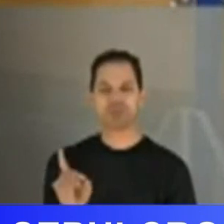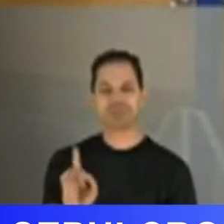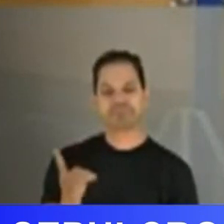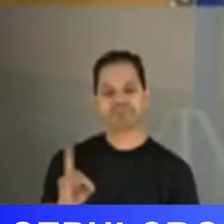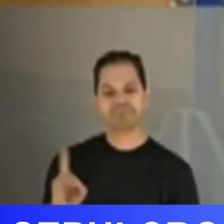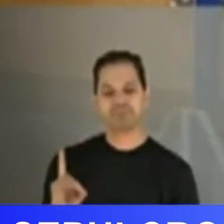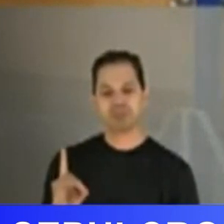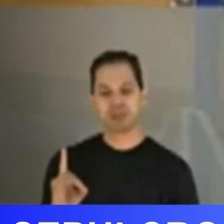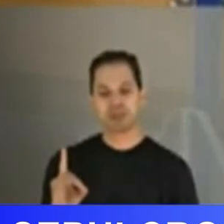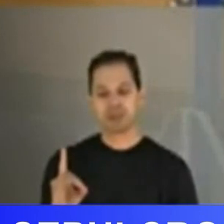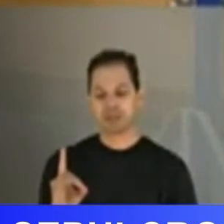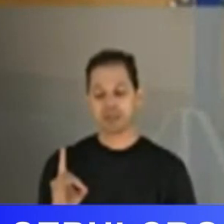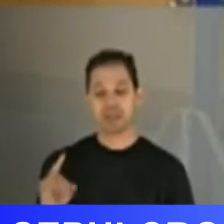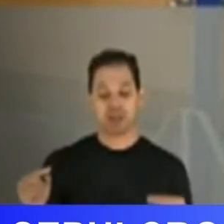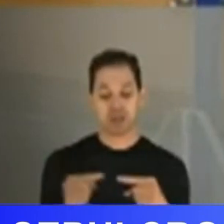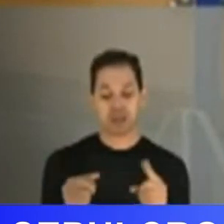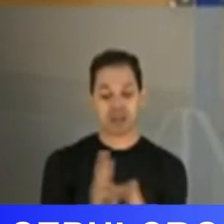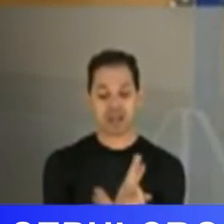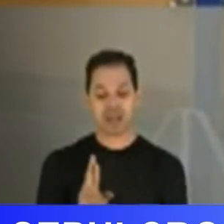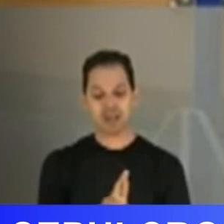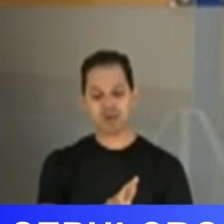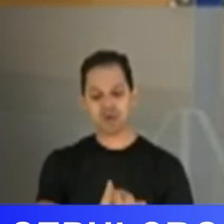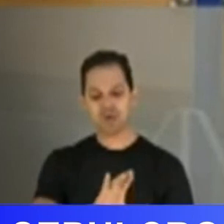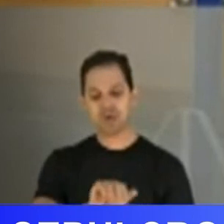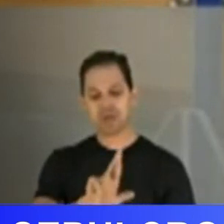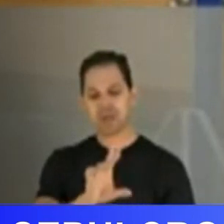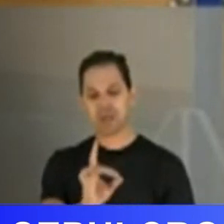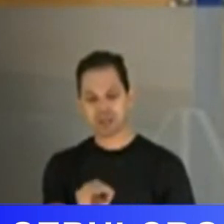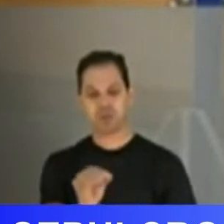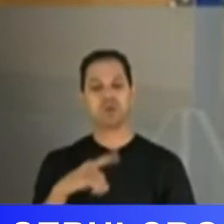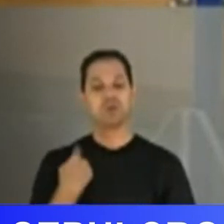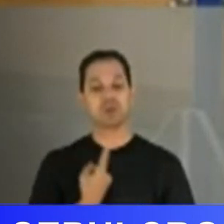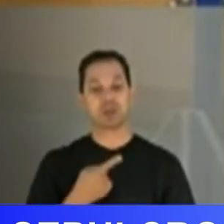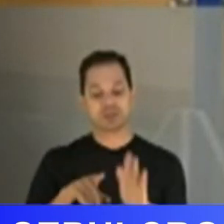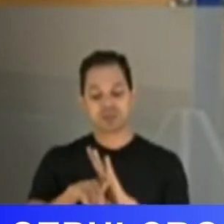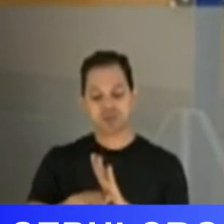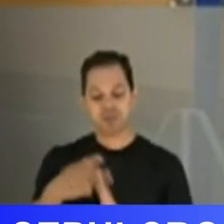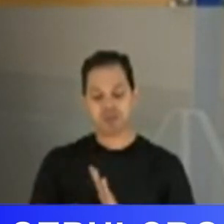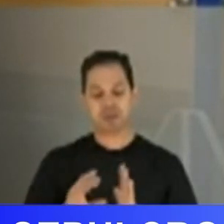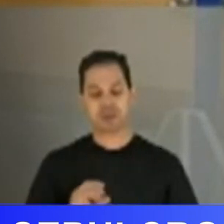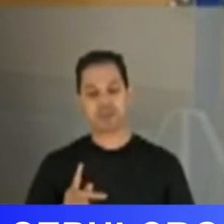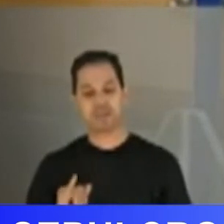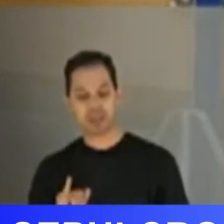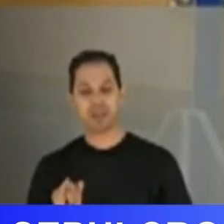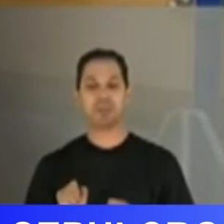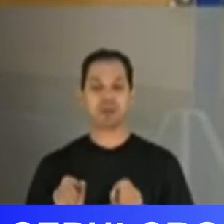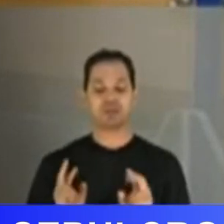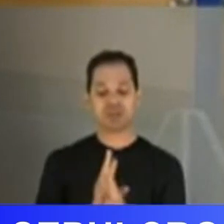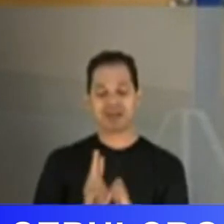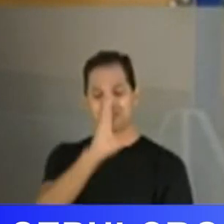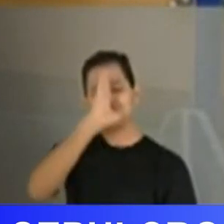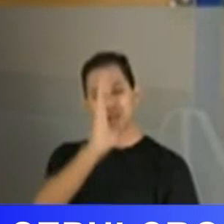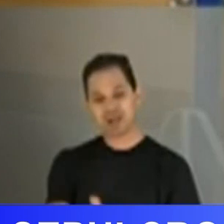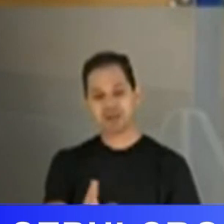que tinha relação com o Ricardo Barros, que nós estamos investigando dentro desta CPI, que pode ter relação